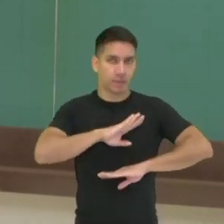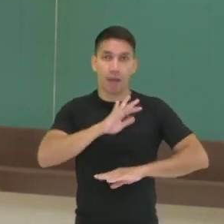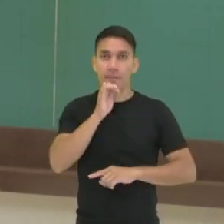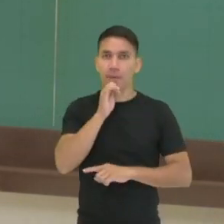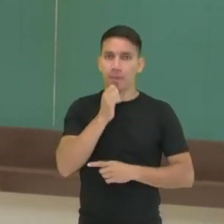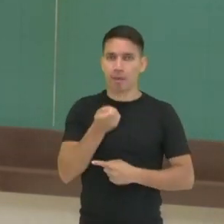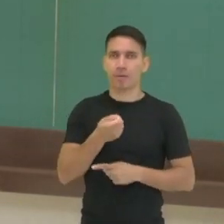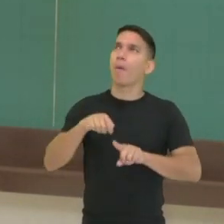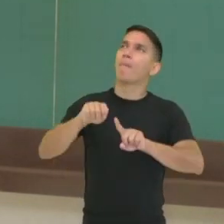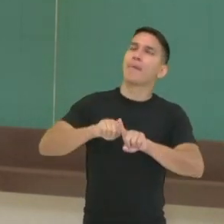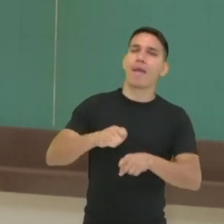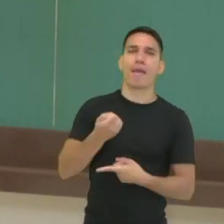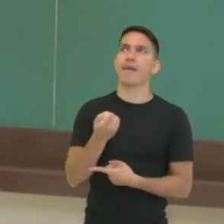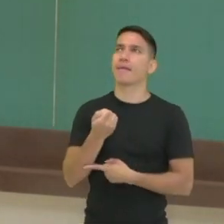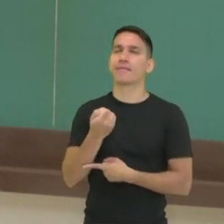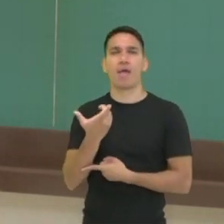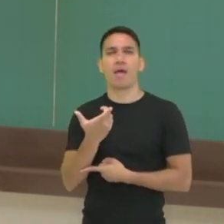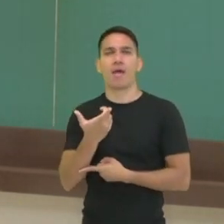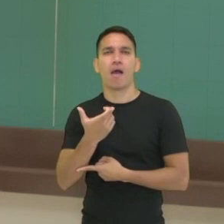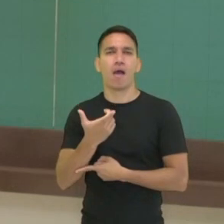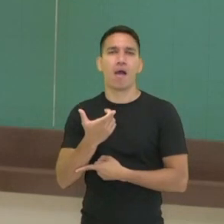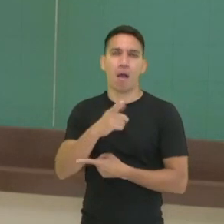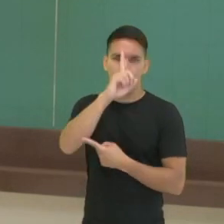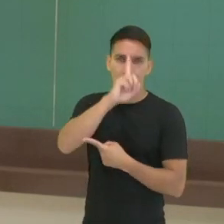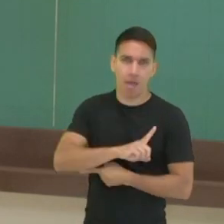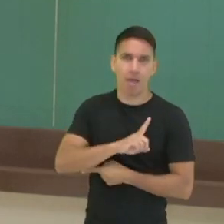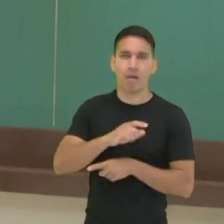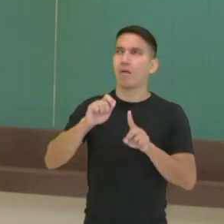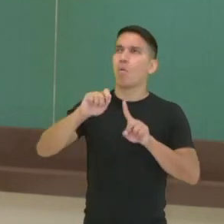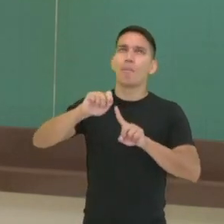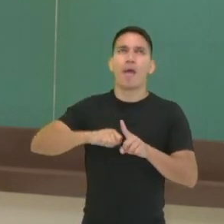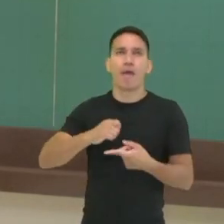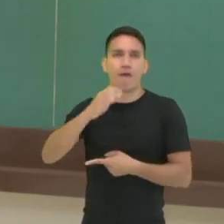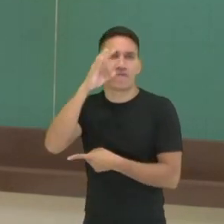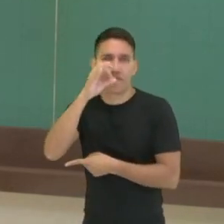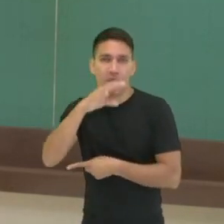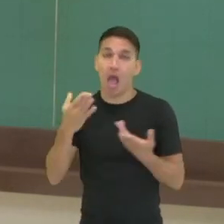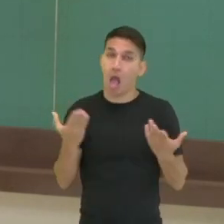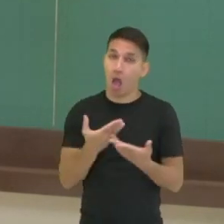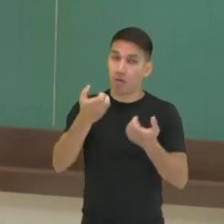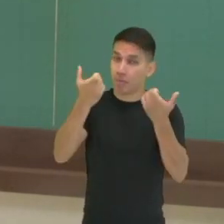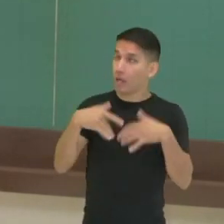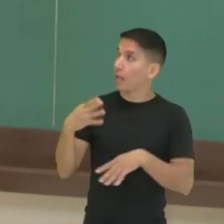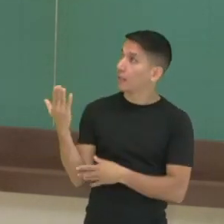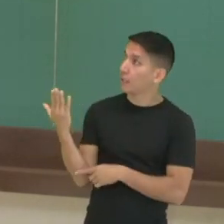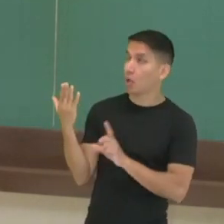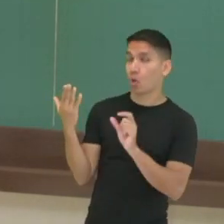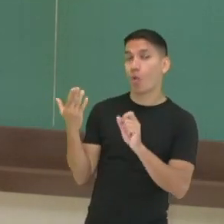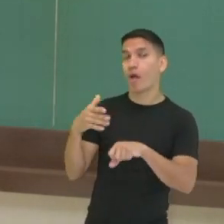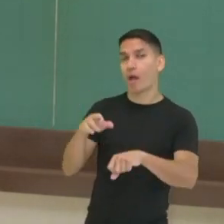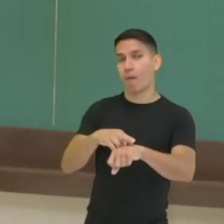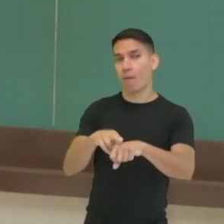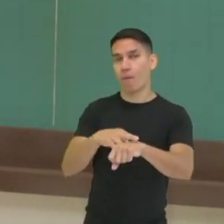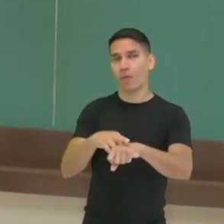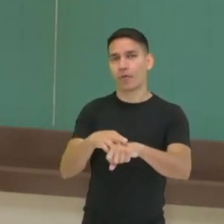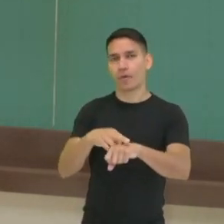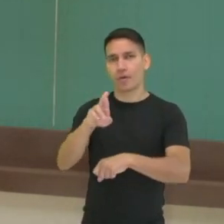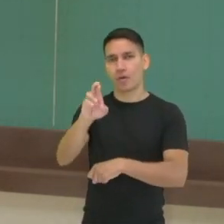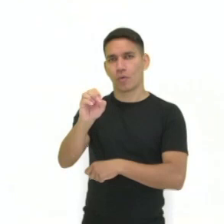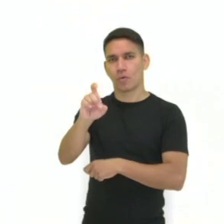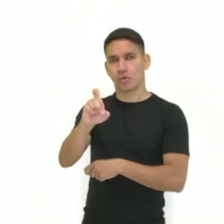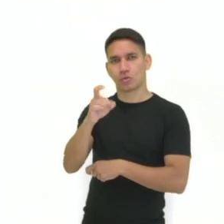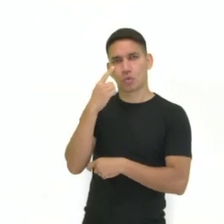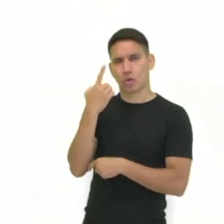mês amarelo, o mês verde? Então agora nós vamos falar de qual cor? Roxo. Repare no